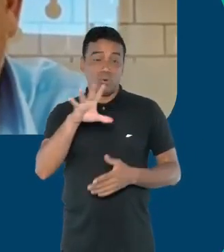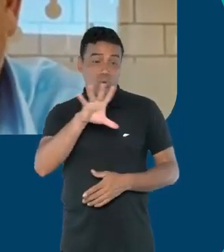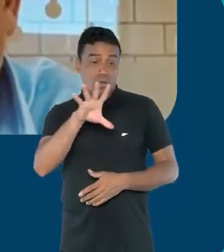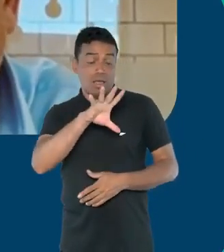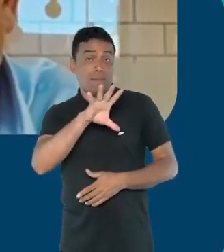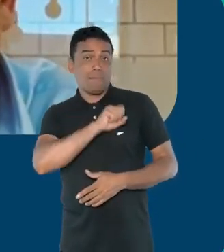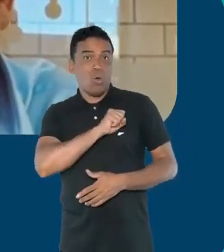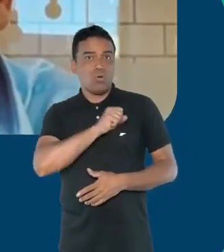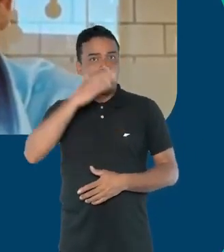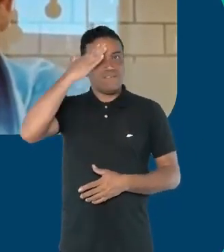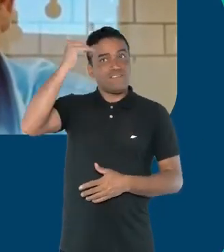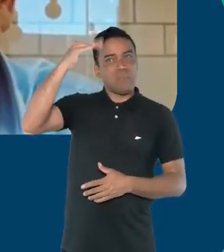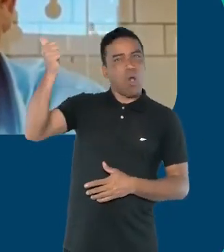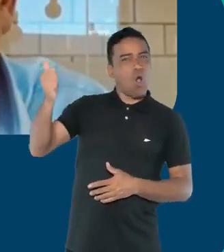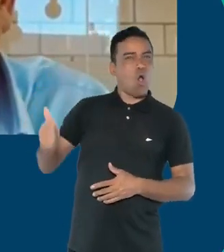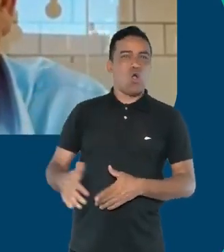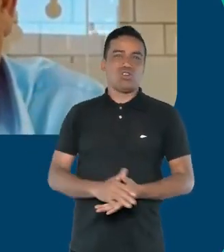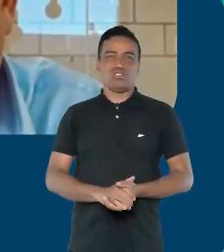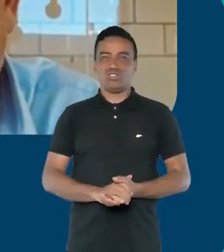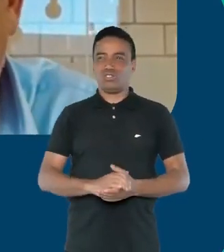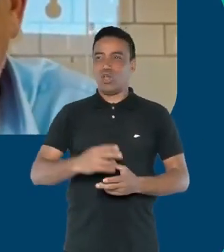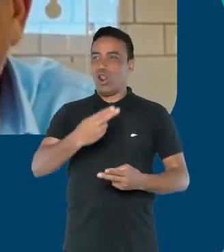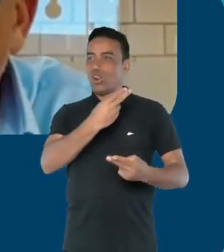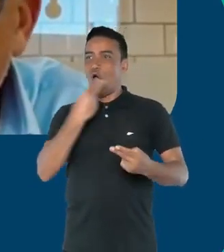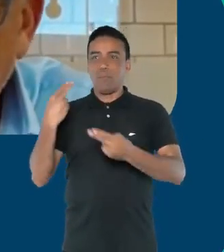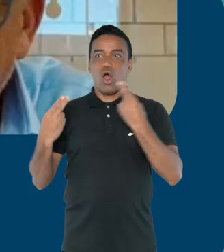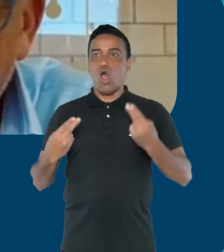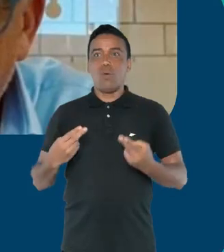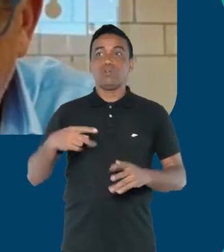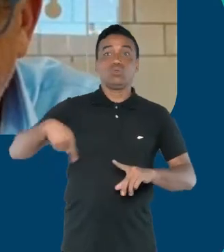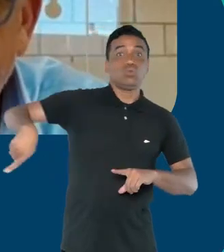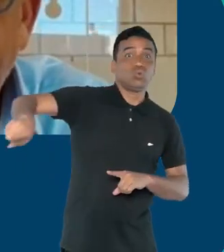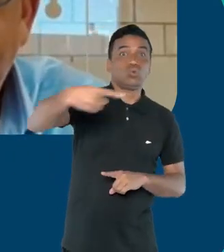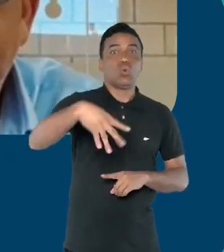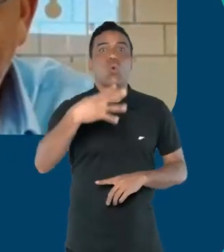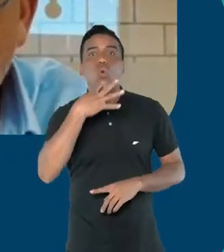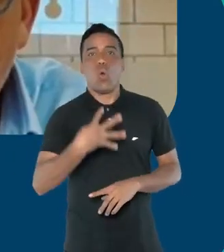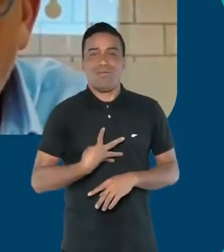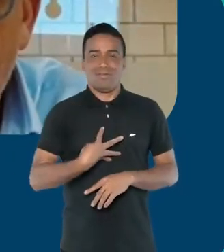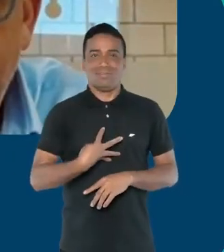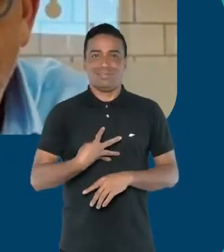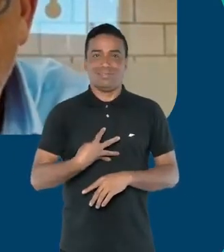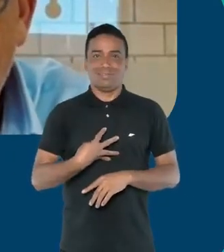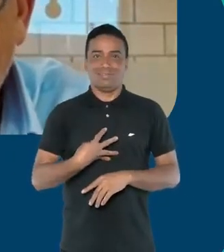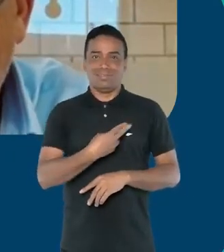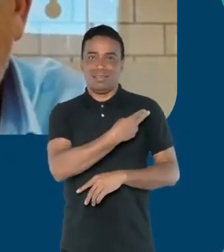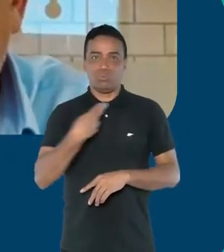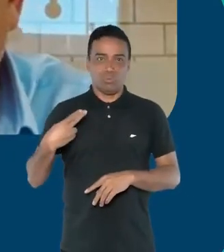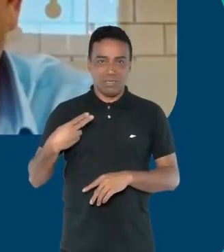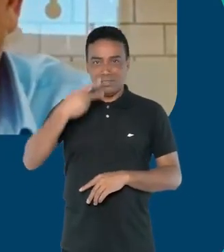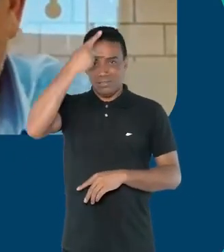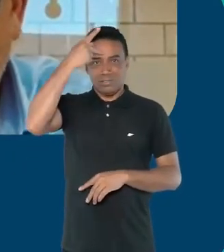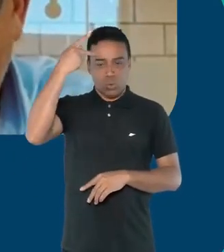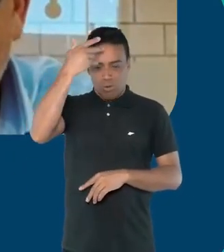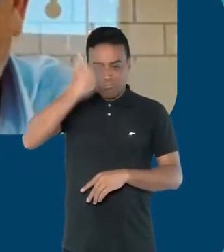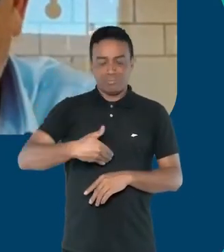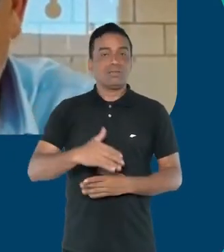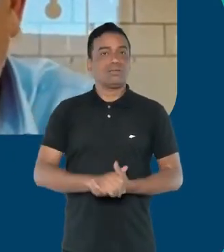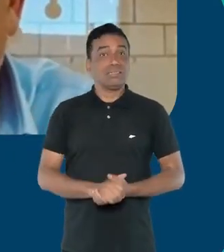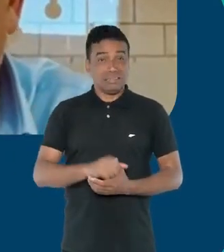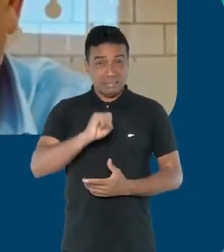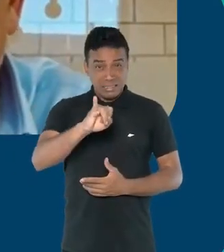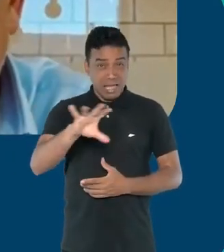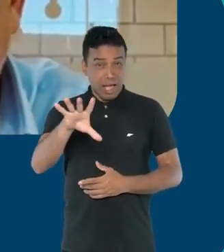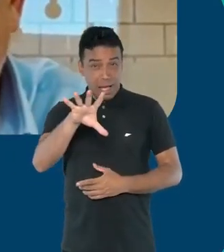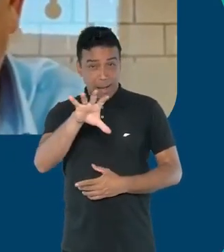amor pela fama, né? O amor pela boa reputação. Ora, se eu começo a amar demais a